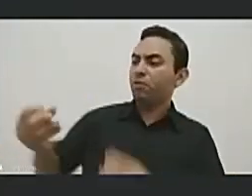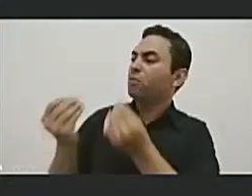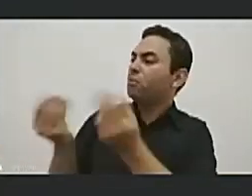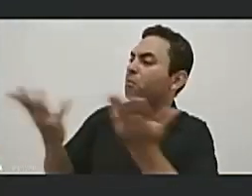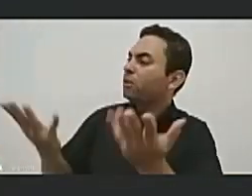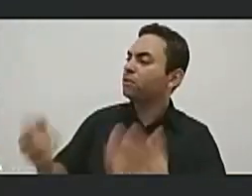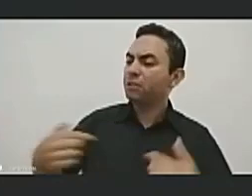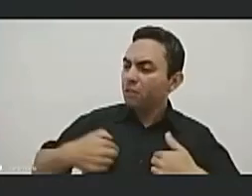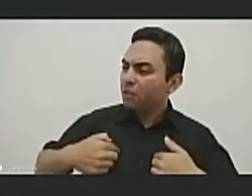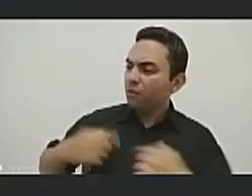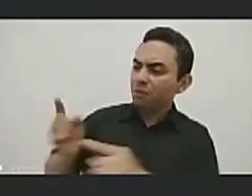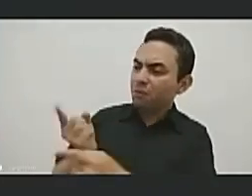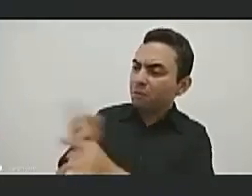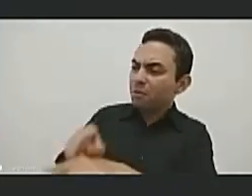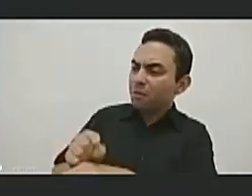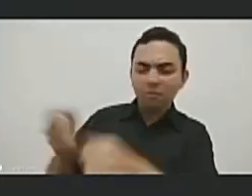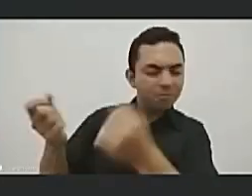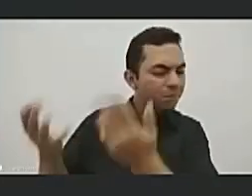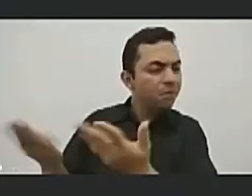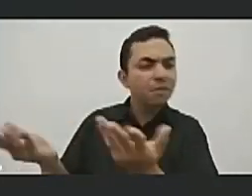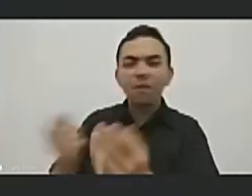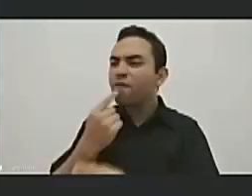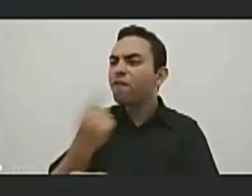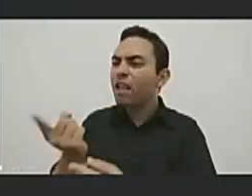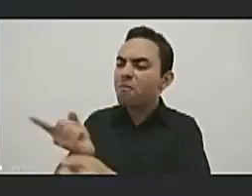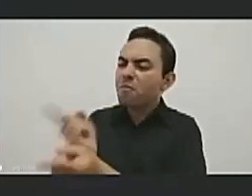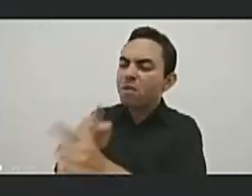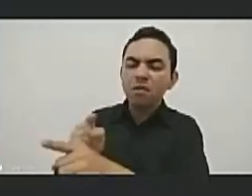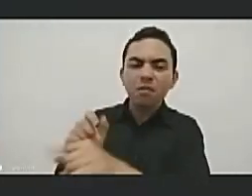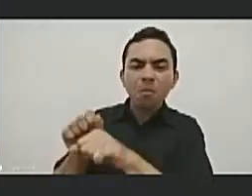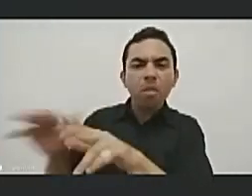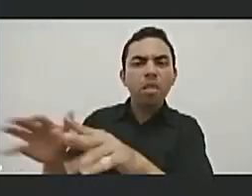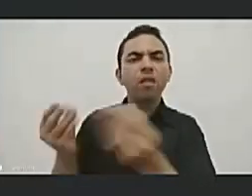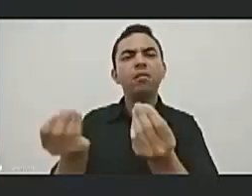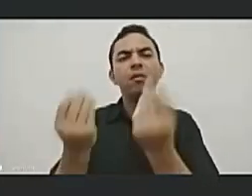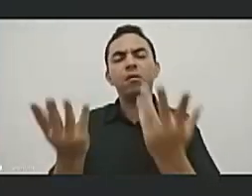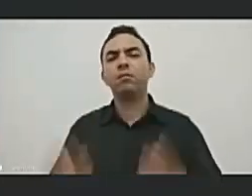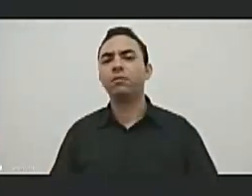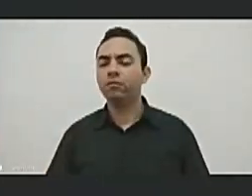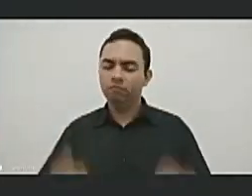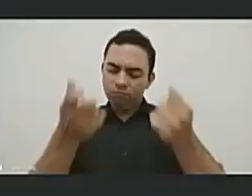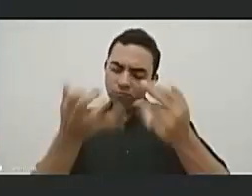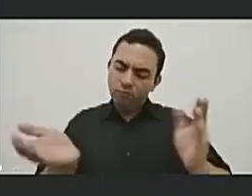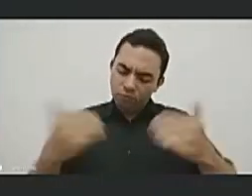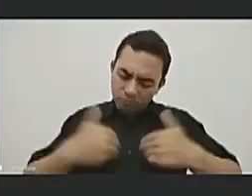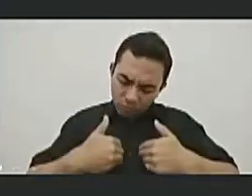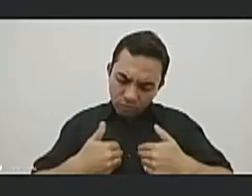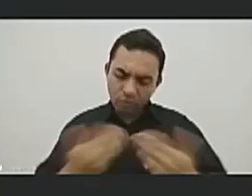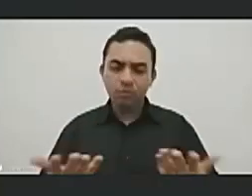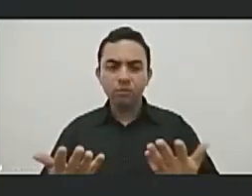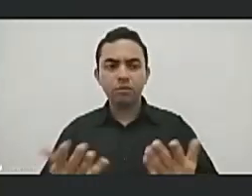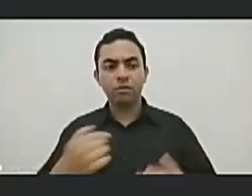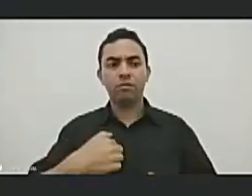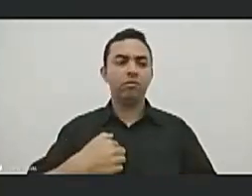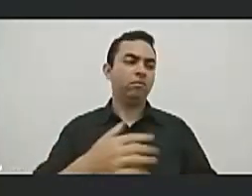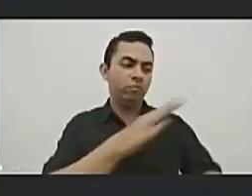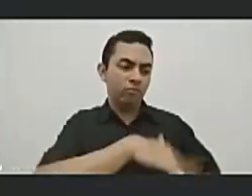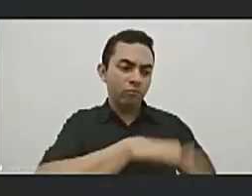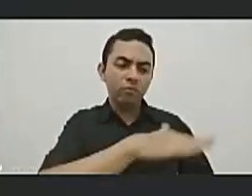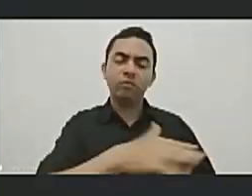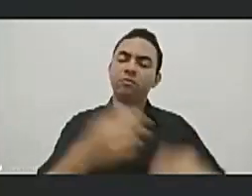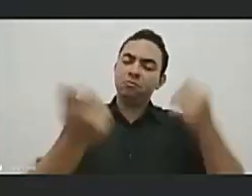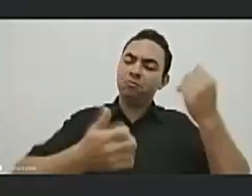vir falar sobre o autismo que é o potencial nosso e a divulgação daquilo que a gente faz com muito carinho sem receber nada em